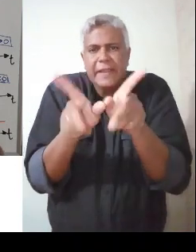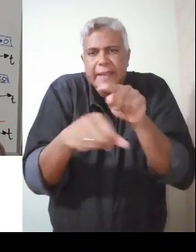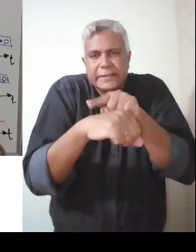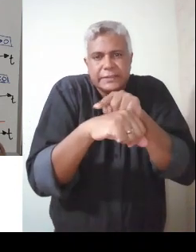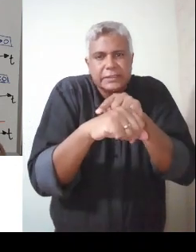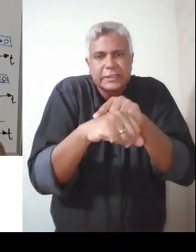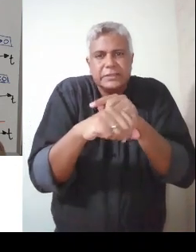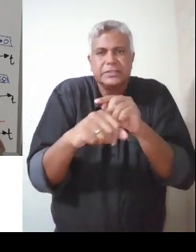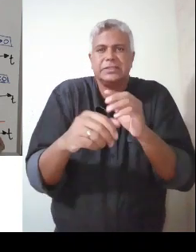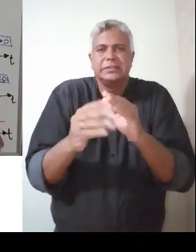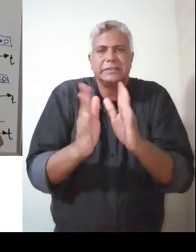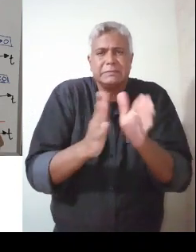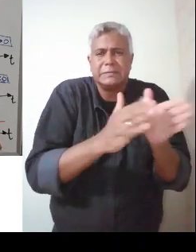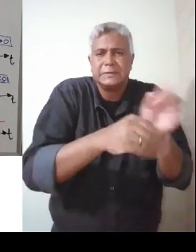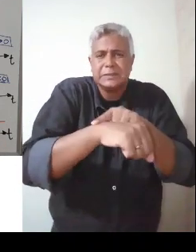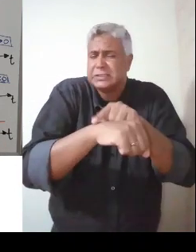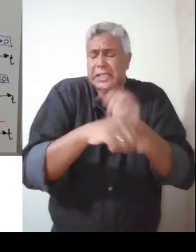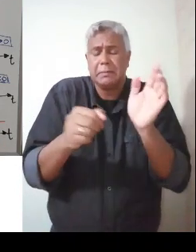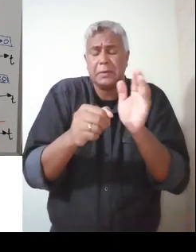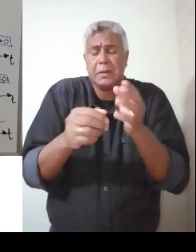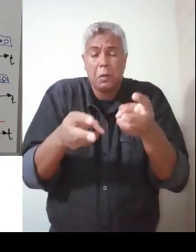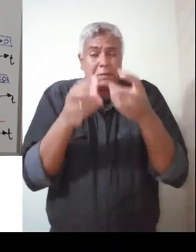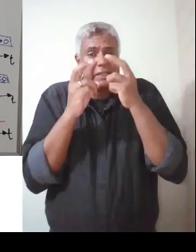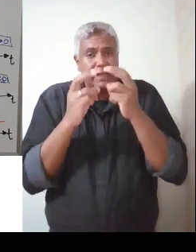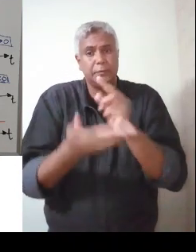nós observarmos, sempre